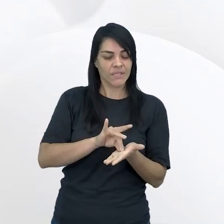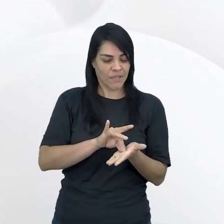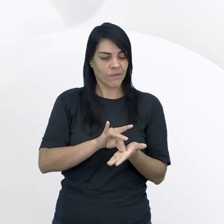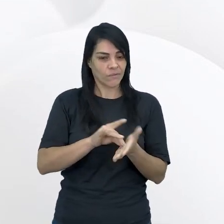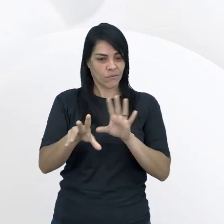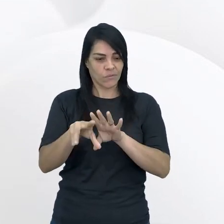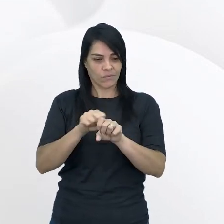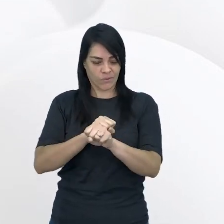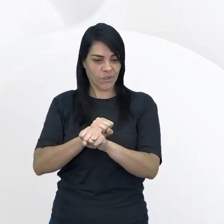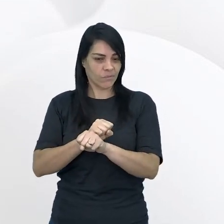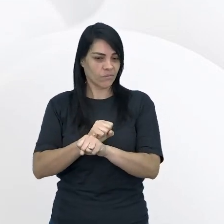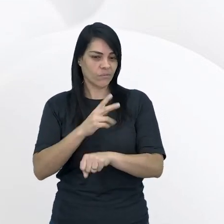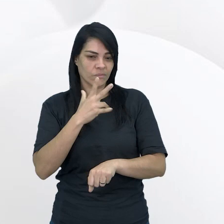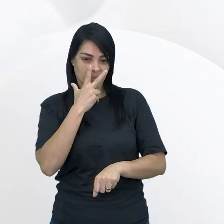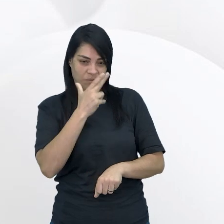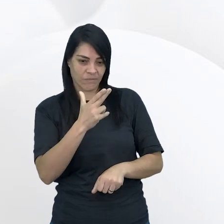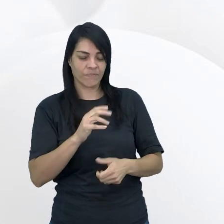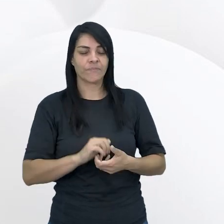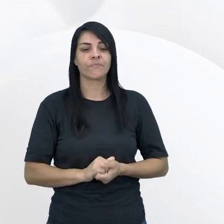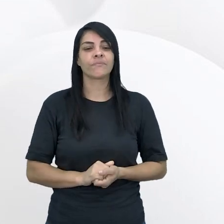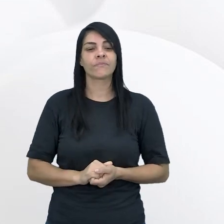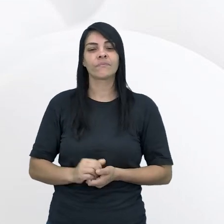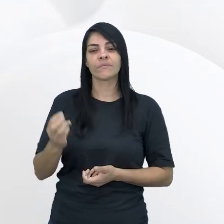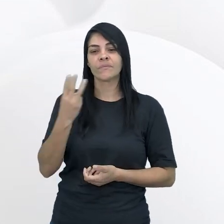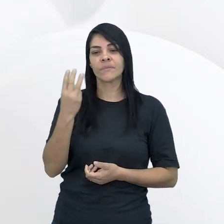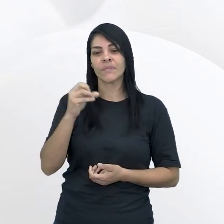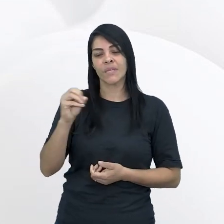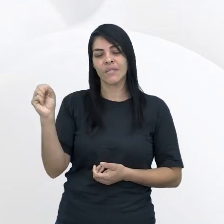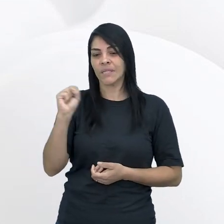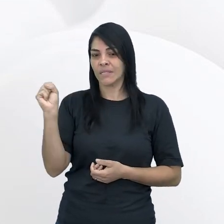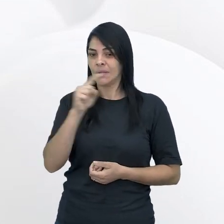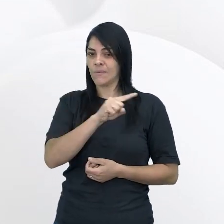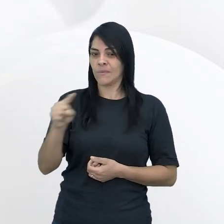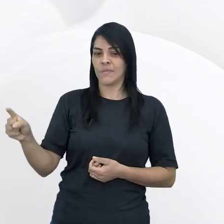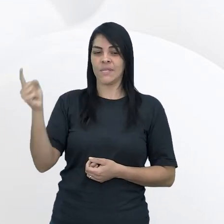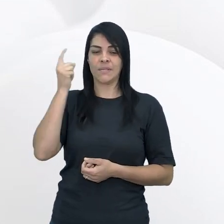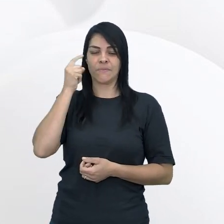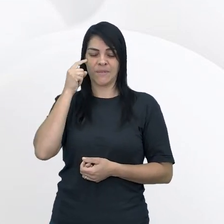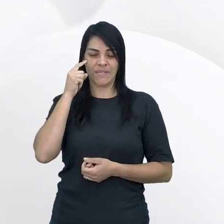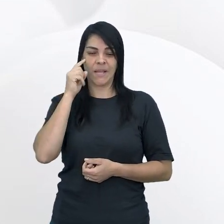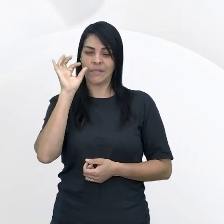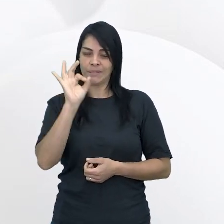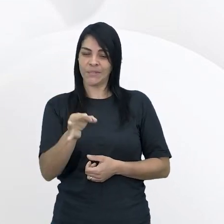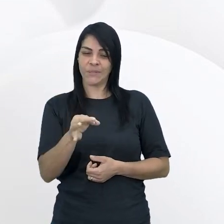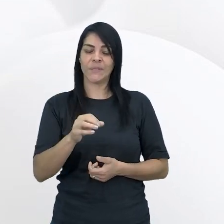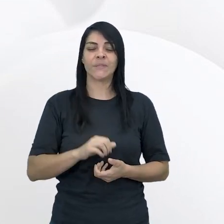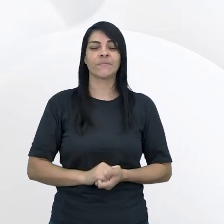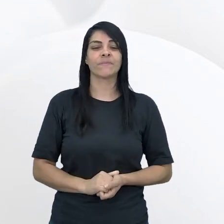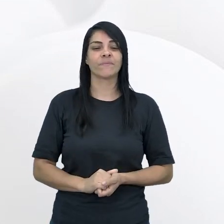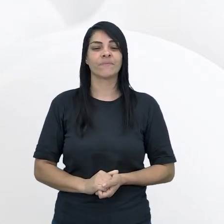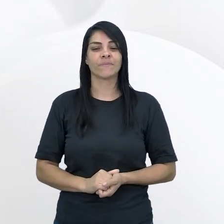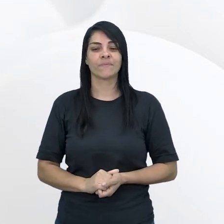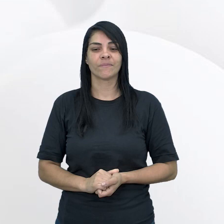aí? Então, 30 segundinhos aí para a galera pensar um pouquinho, certo?